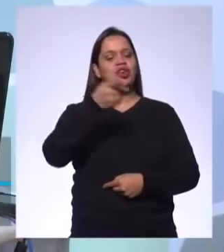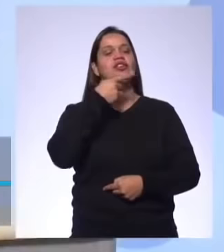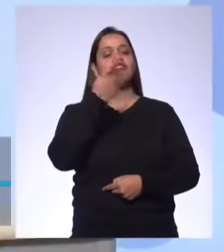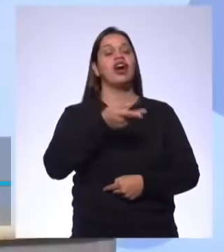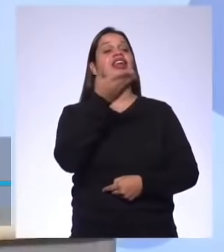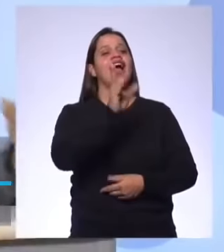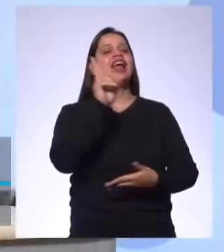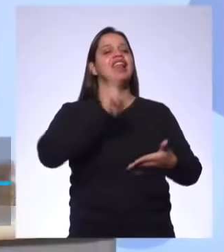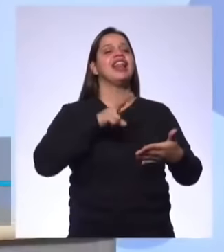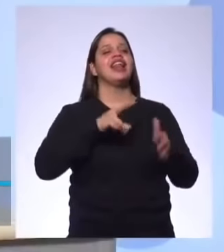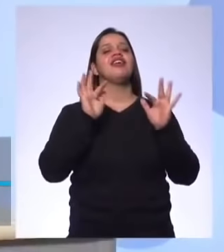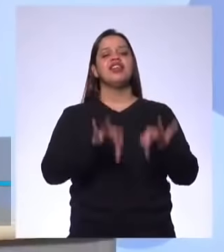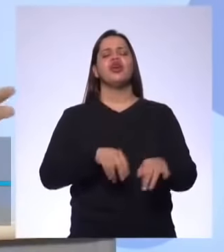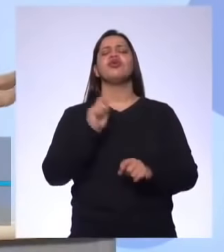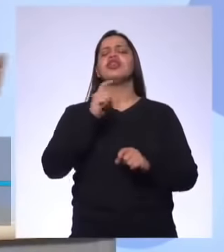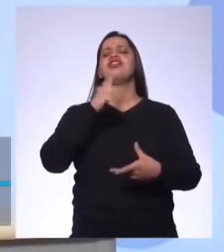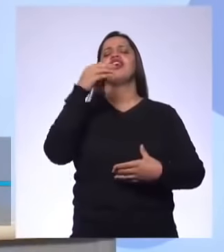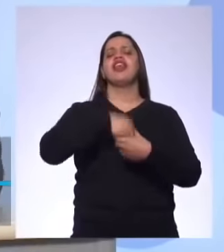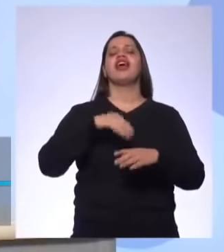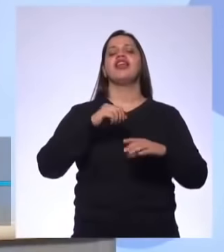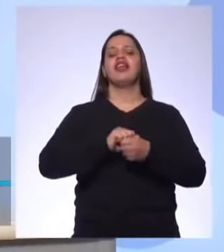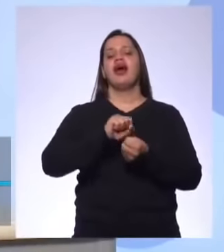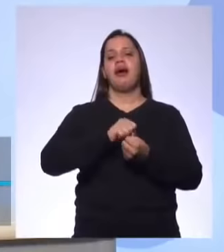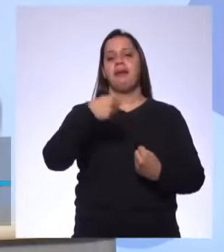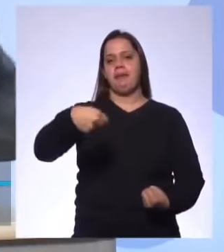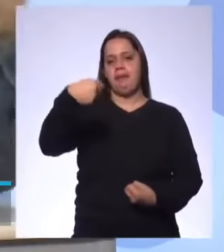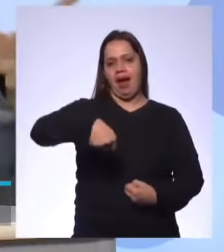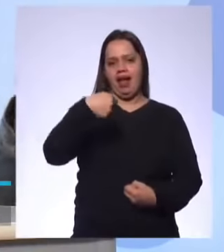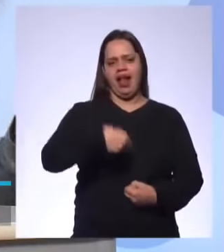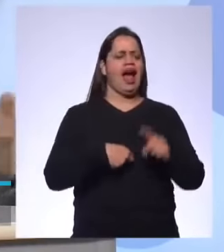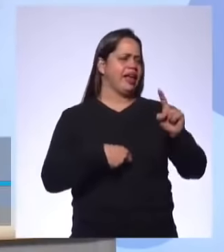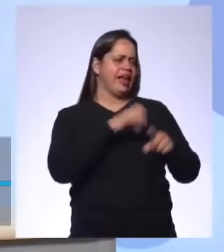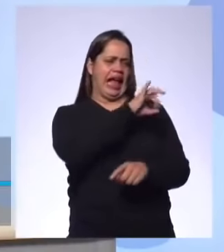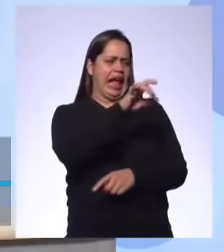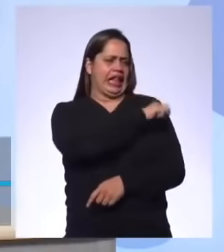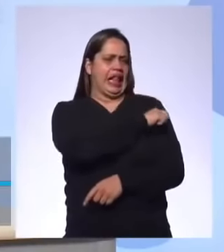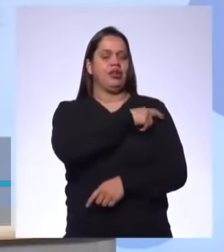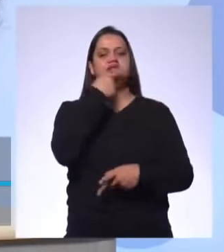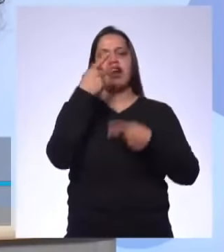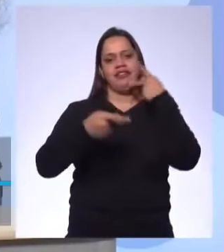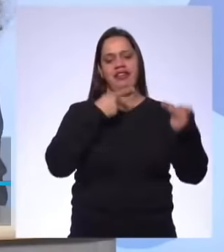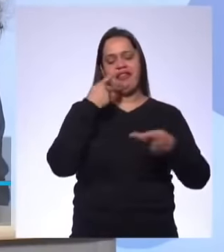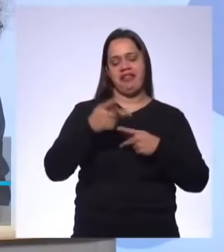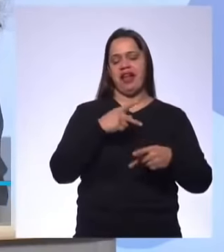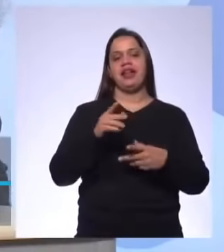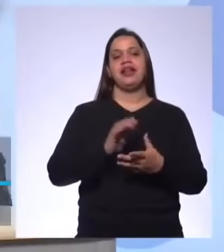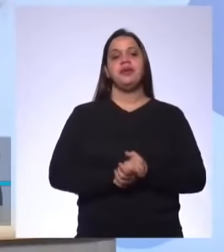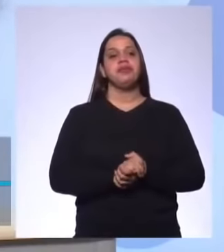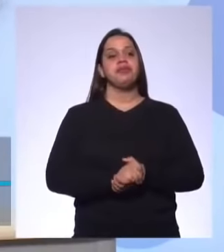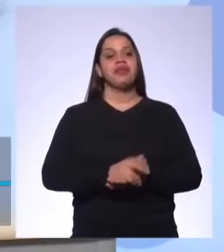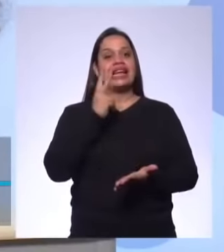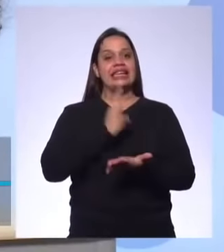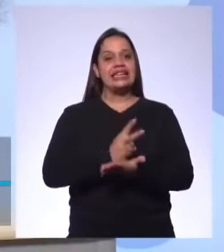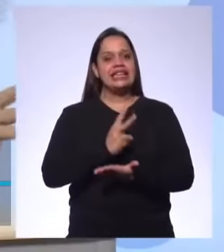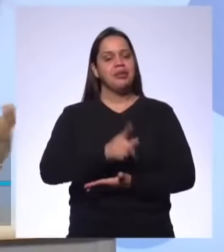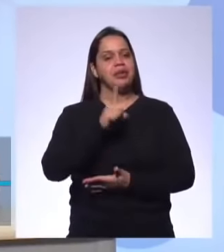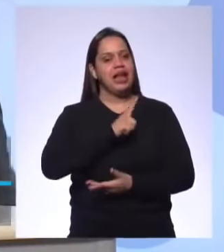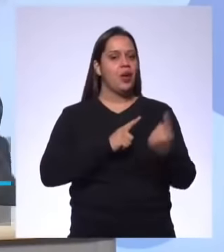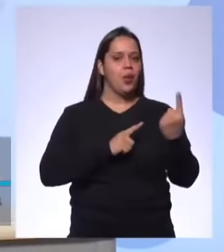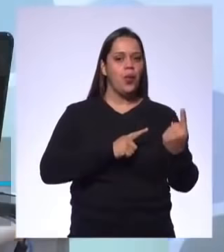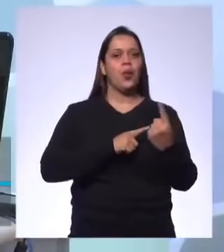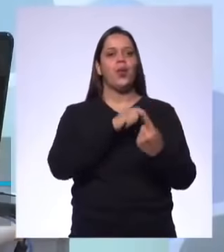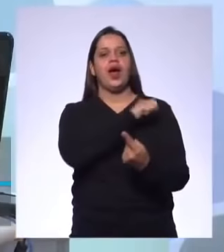aí, leiam aí o final. O que tinha na mala? Aí um fala, outro fala, outro fala. Sempre tem um aluno que 1, 2,